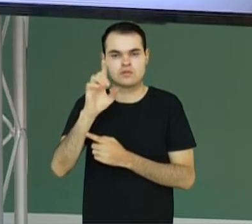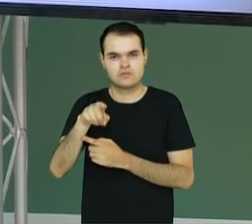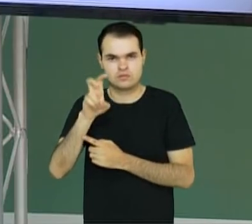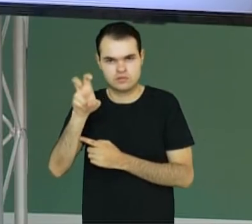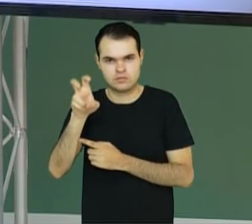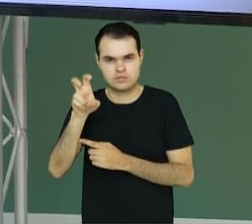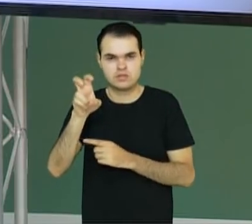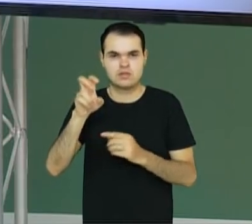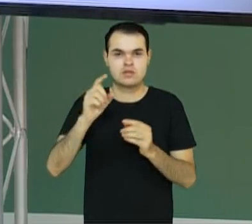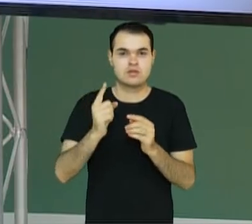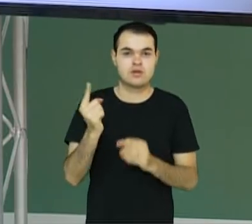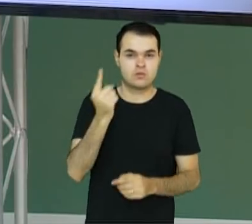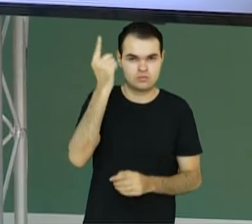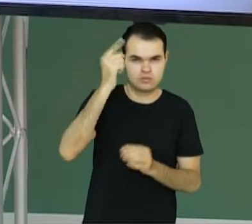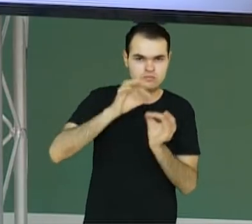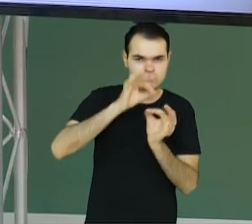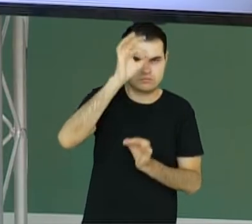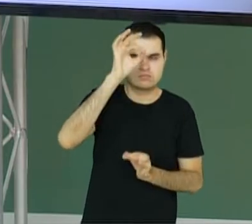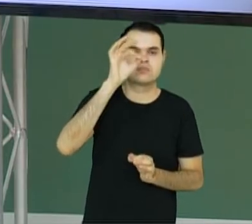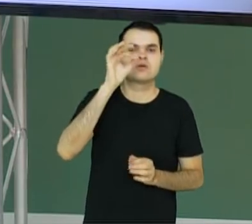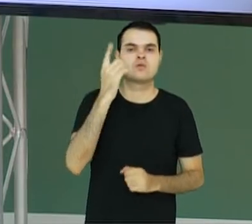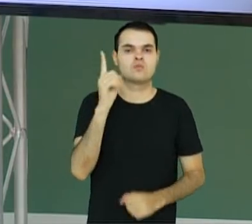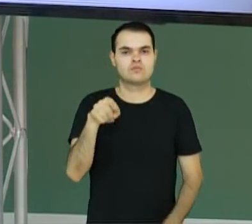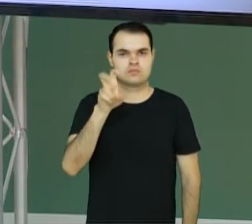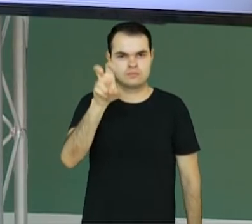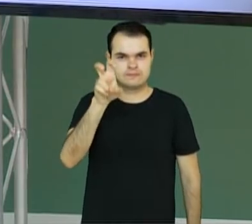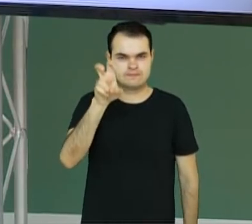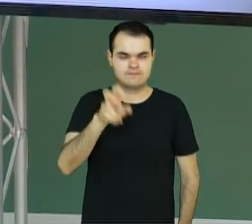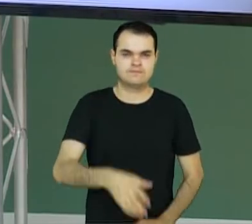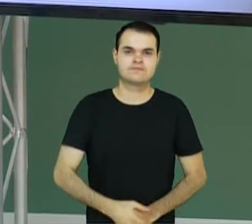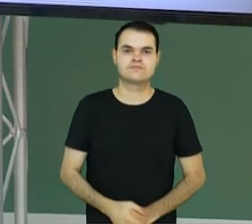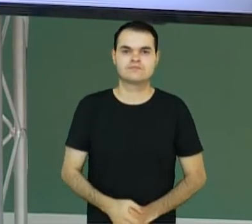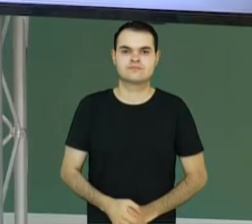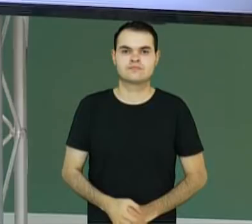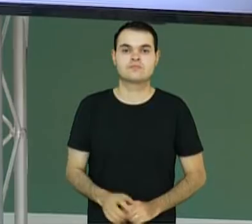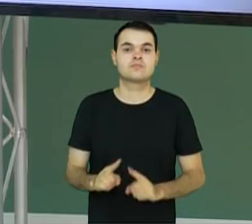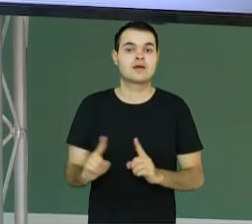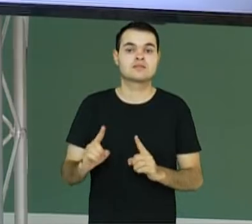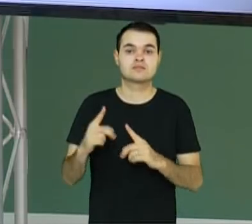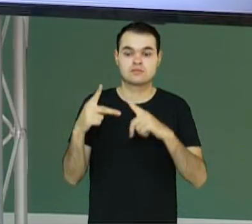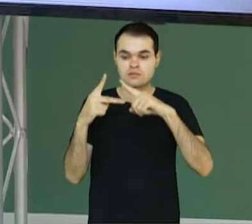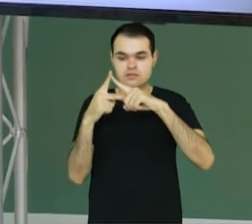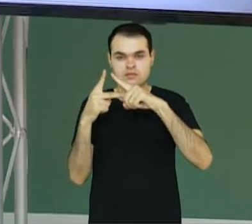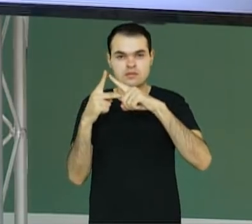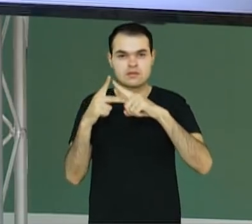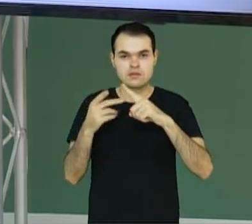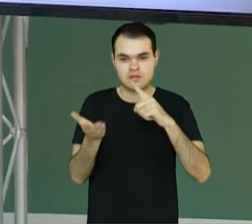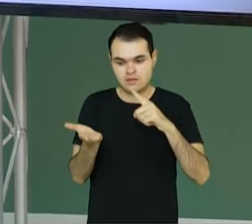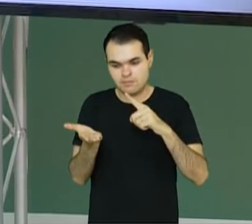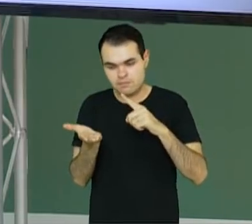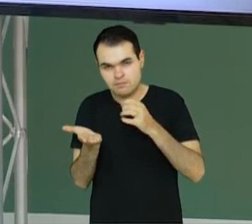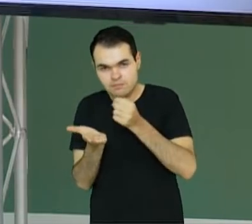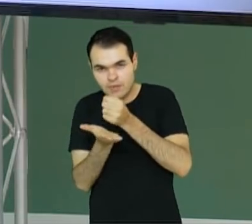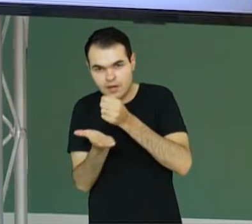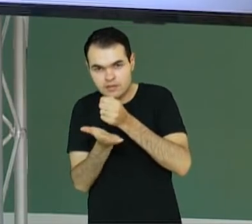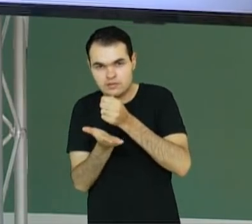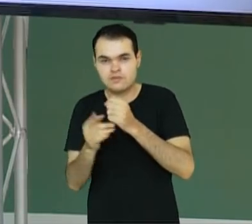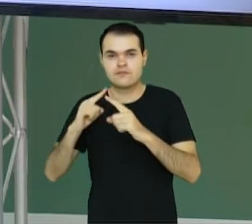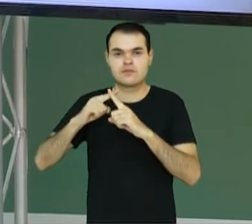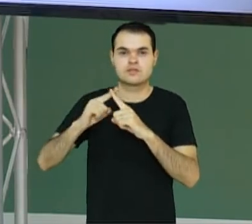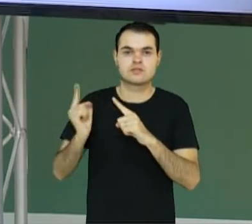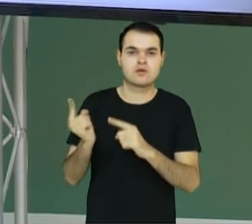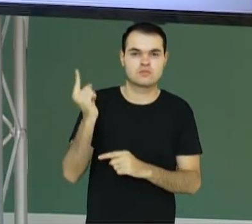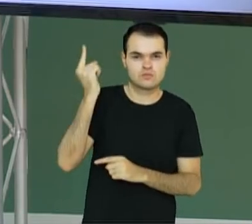e altura 1,5. Certo? Só que a área do triângulo é o quê? Base vezes altura dividido por